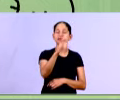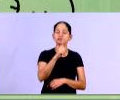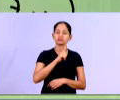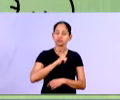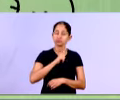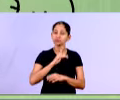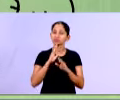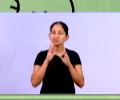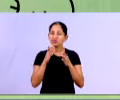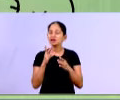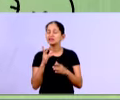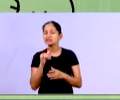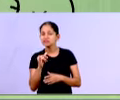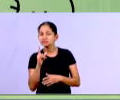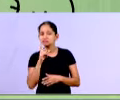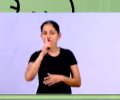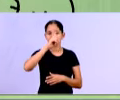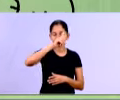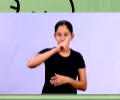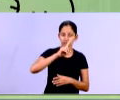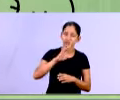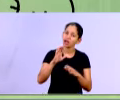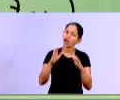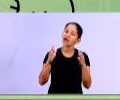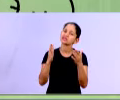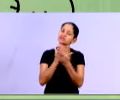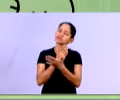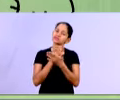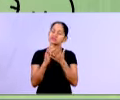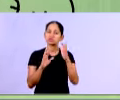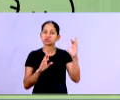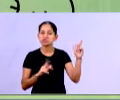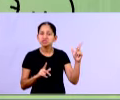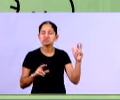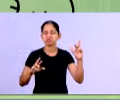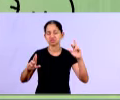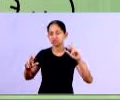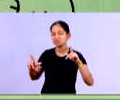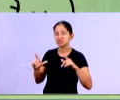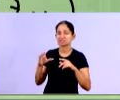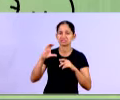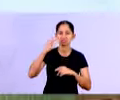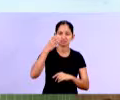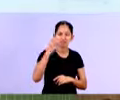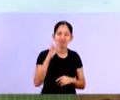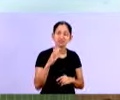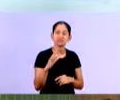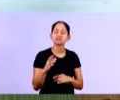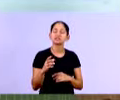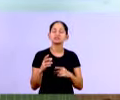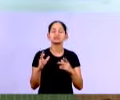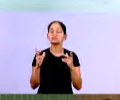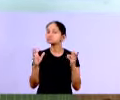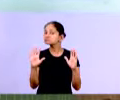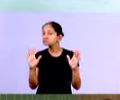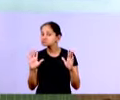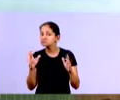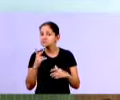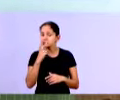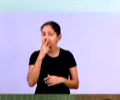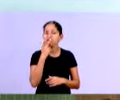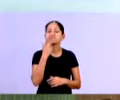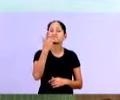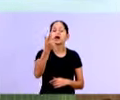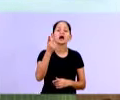Se você errou esse exercício por diferença de centavos, R$ 1 ou R$ 2, vamos considerar